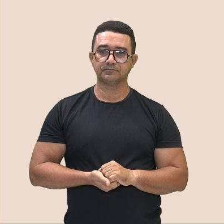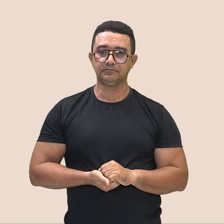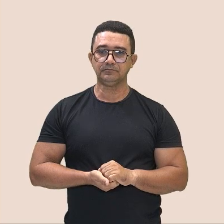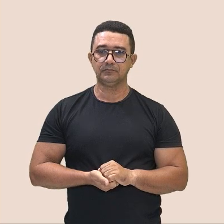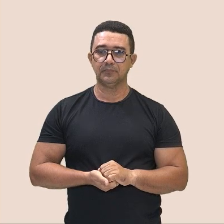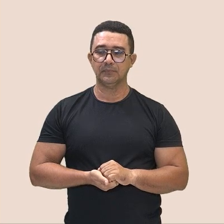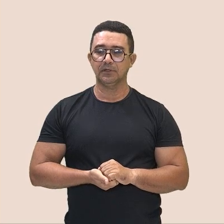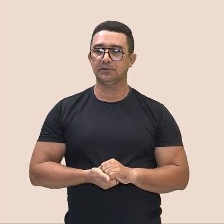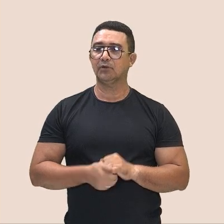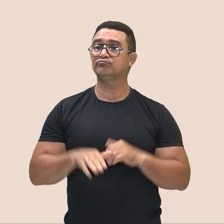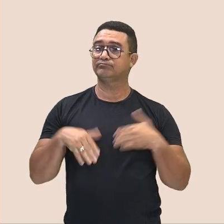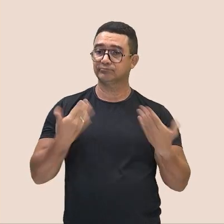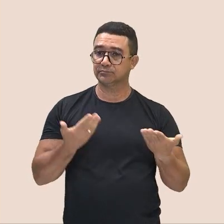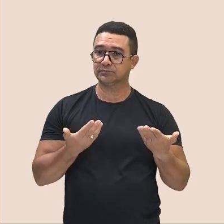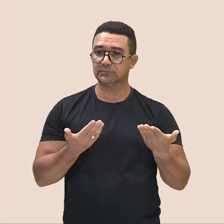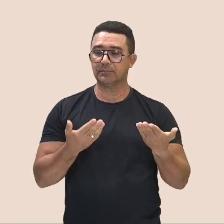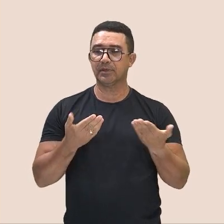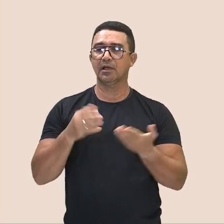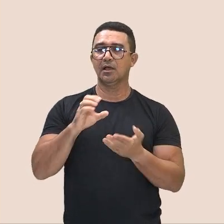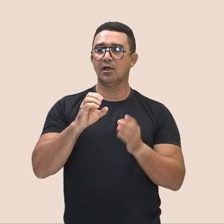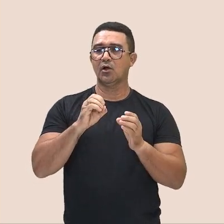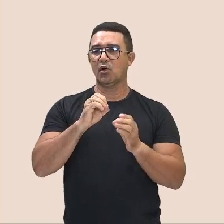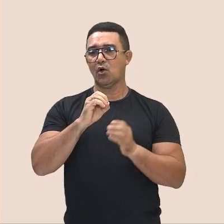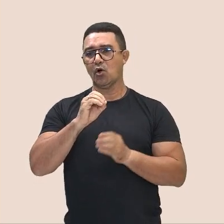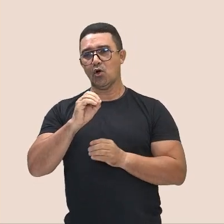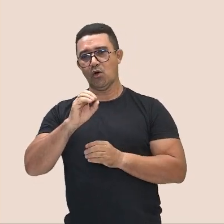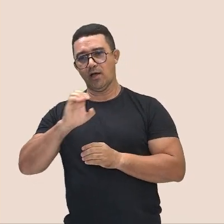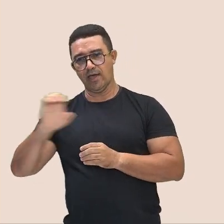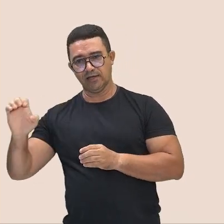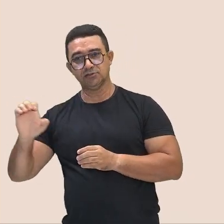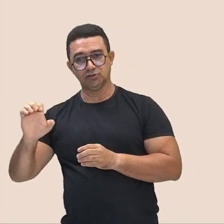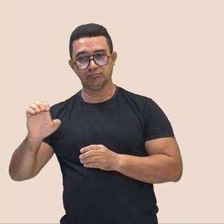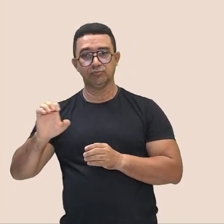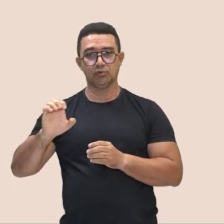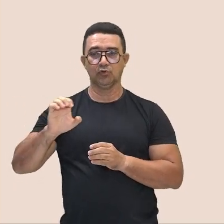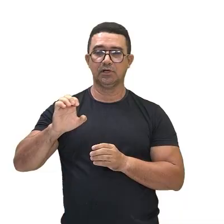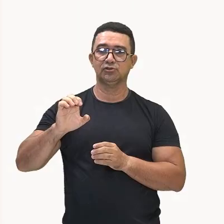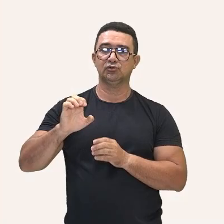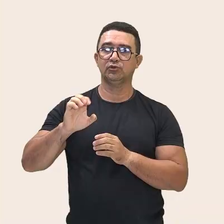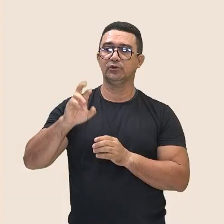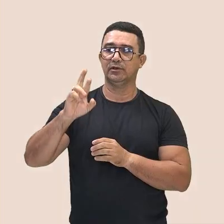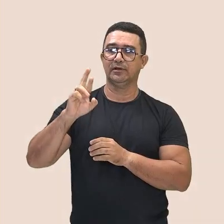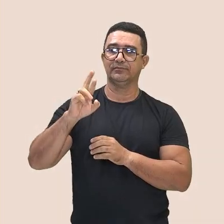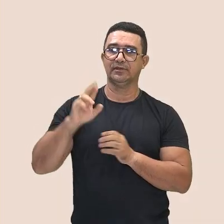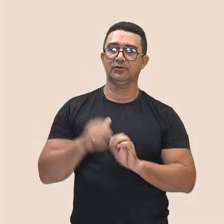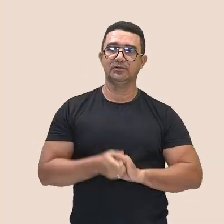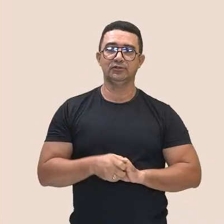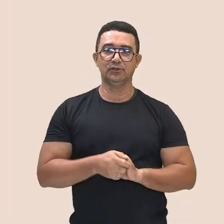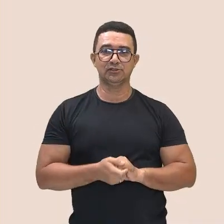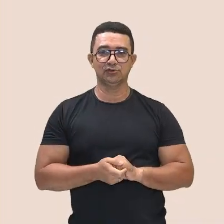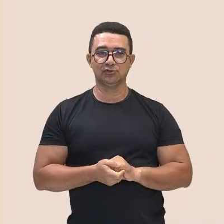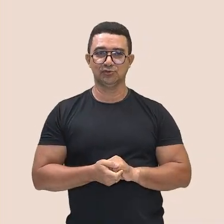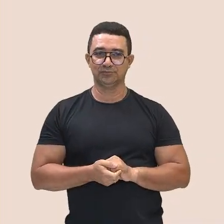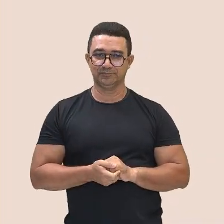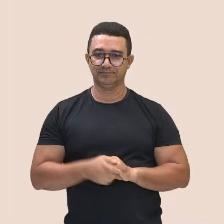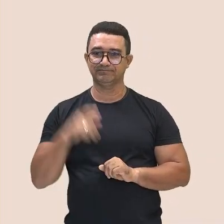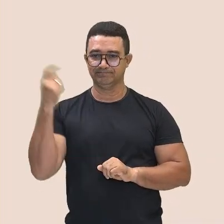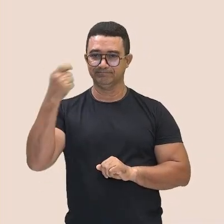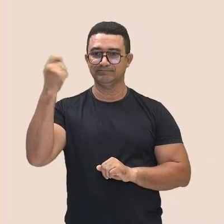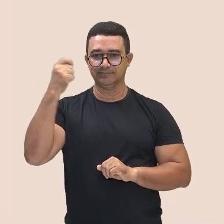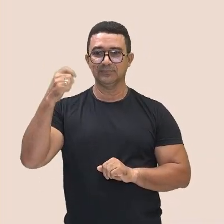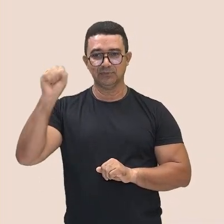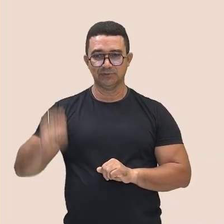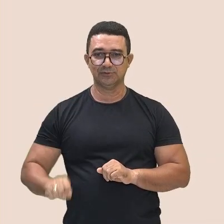1777, estabeleceram a parte oeste do Rio Grande do Sul como sendo da Espanha. Já no mapa do Tratado